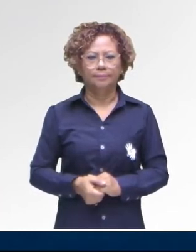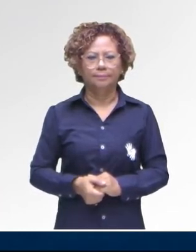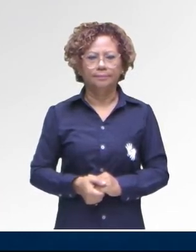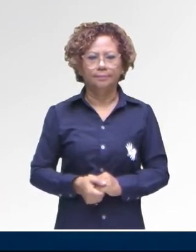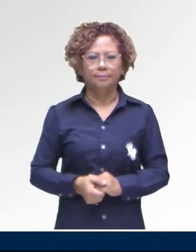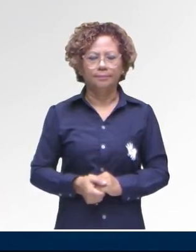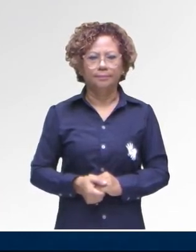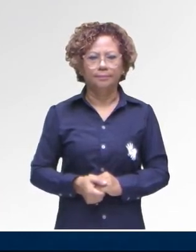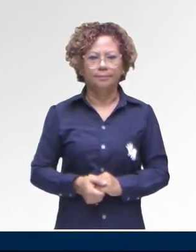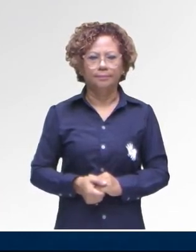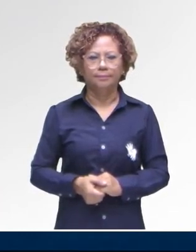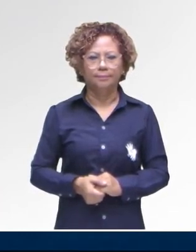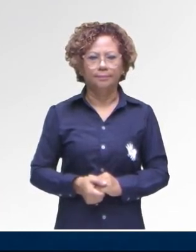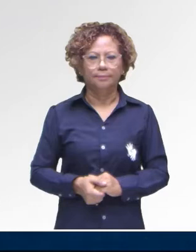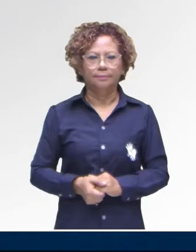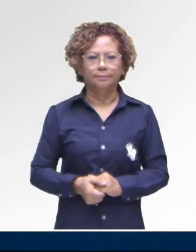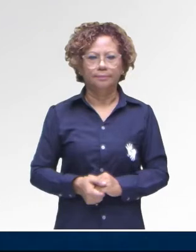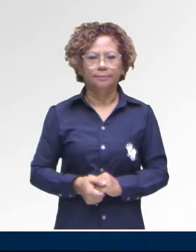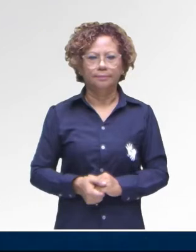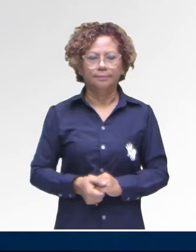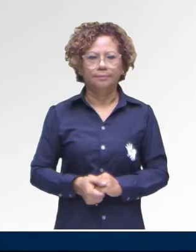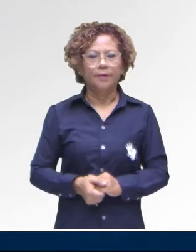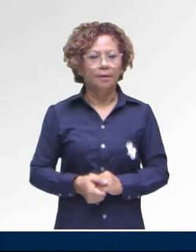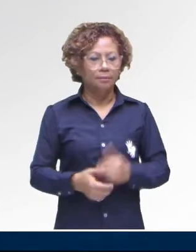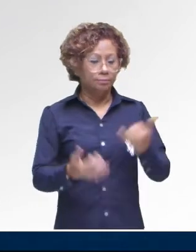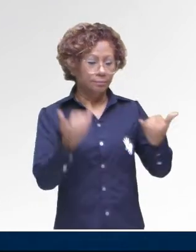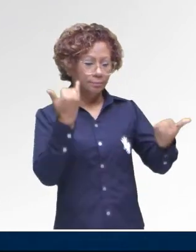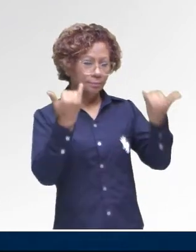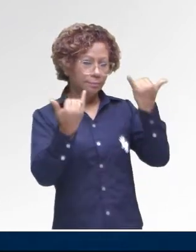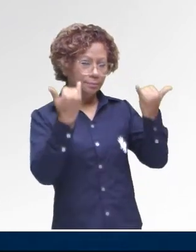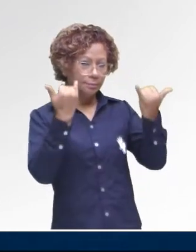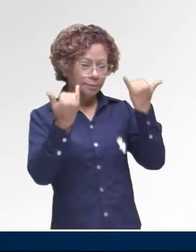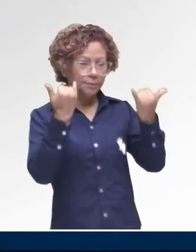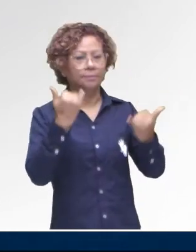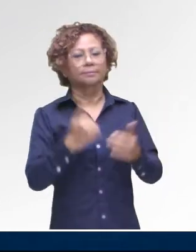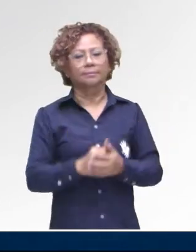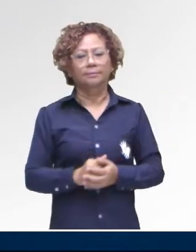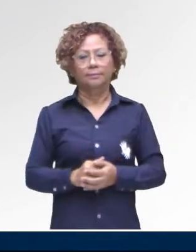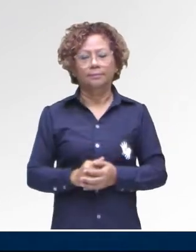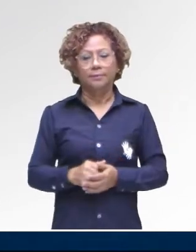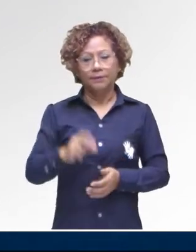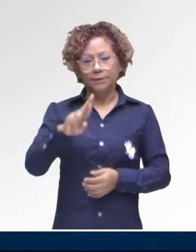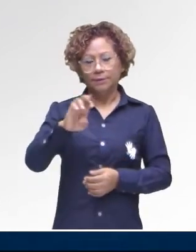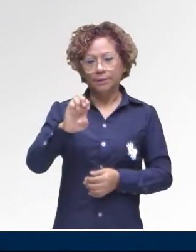Na letra B, diz o seguinte: as retas são figuras